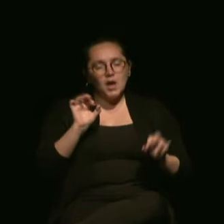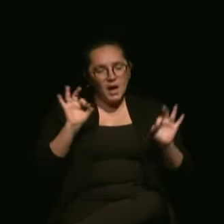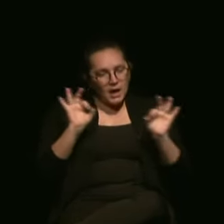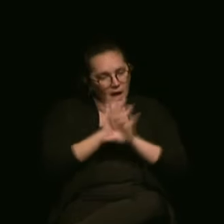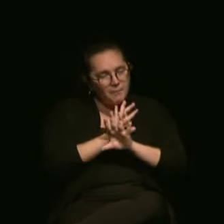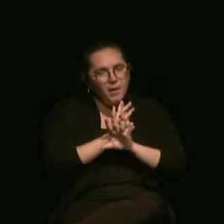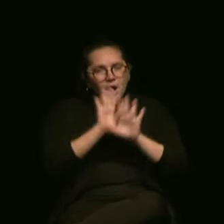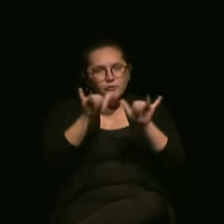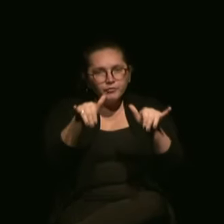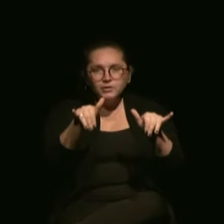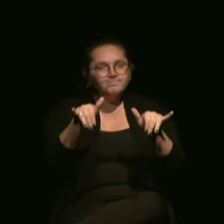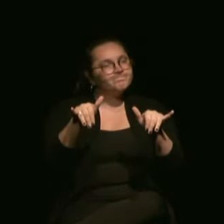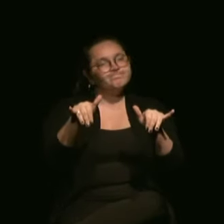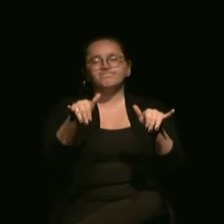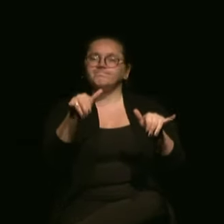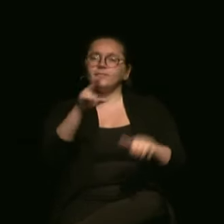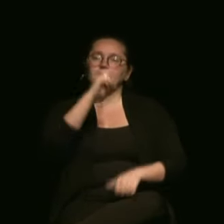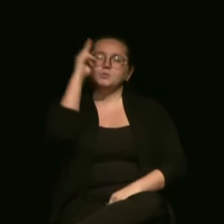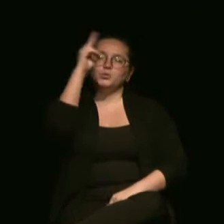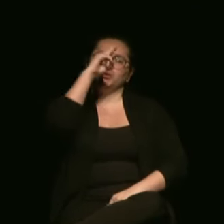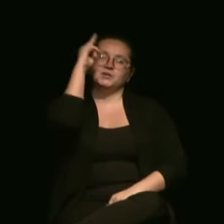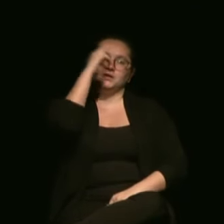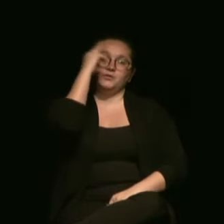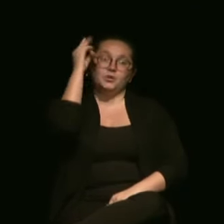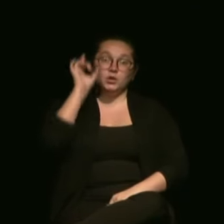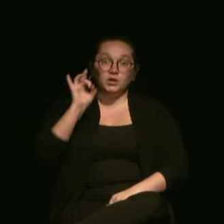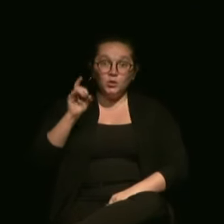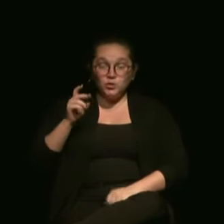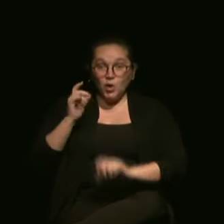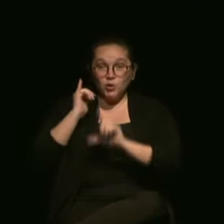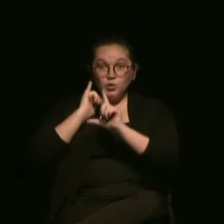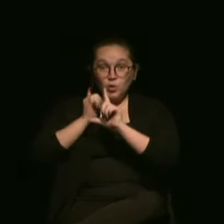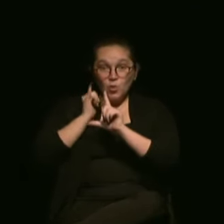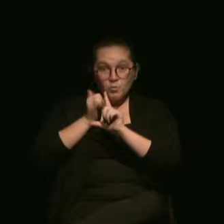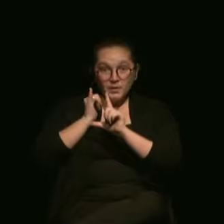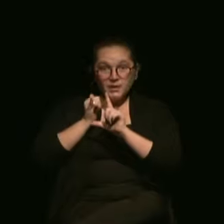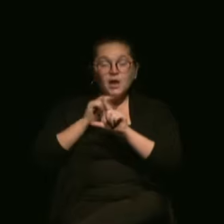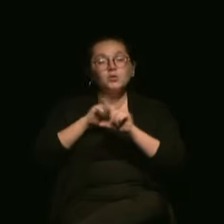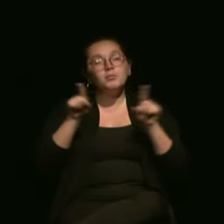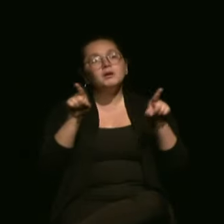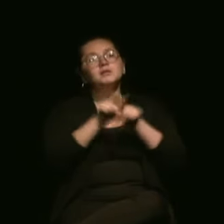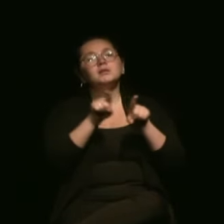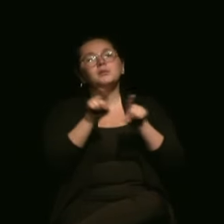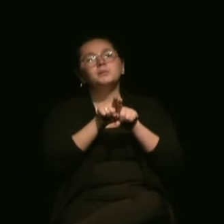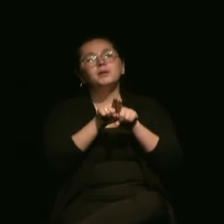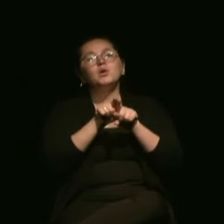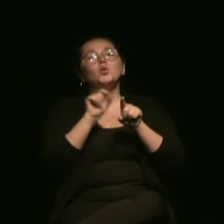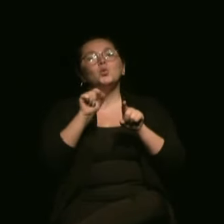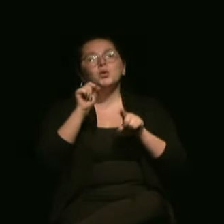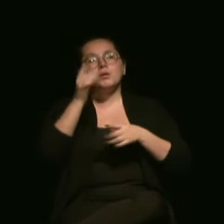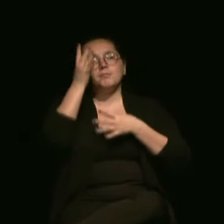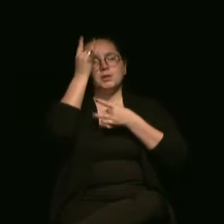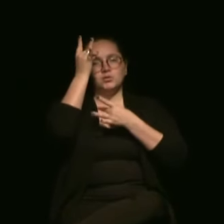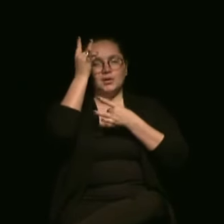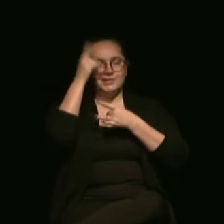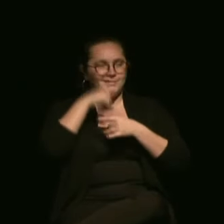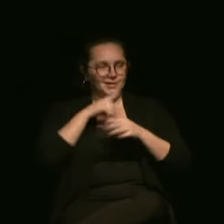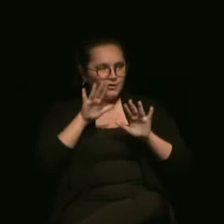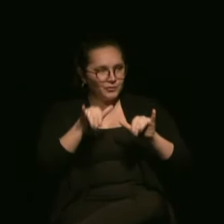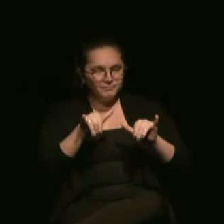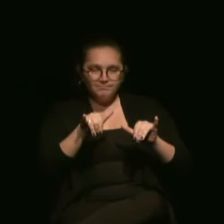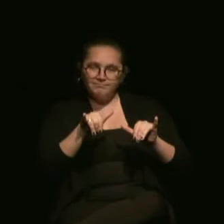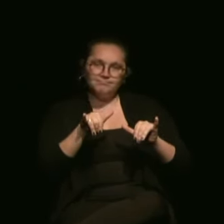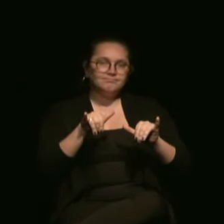no sentido de dar um fechamento, não apenas a um documentário, como também a um personagem.